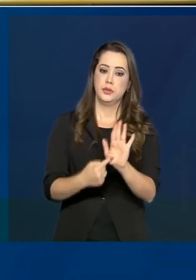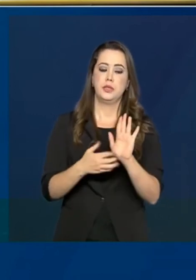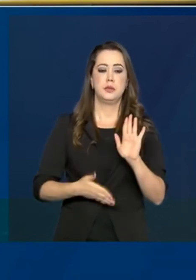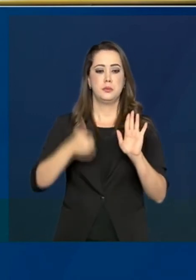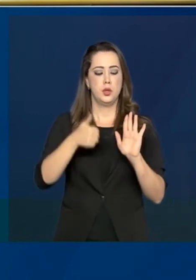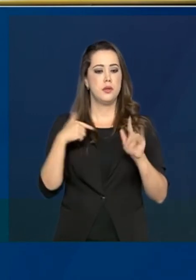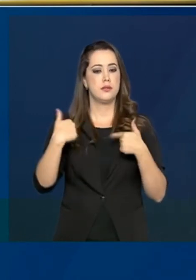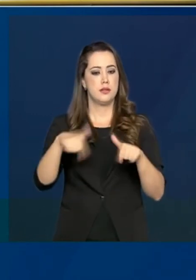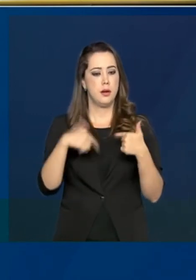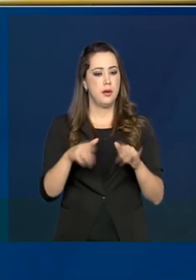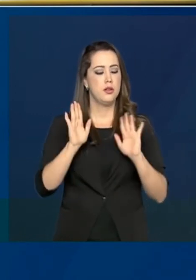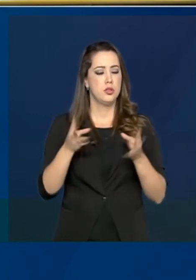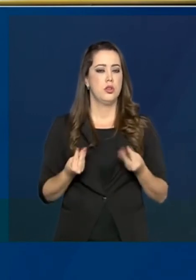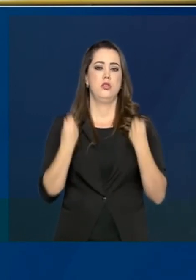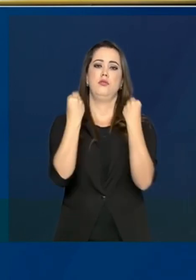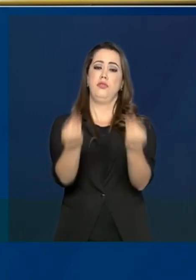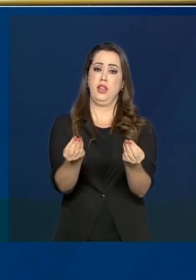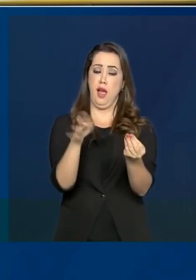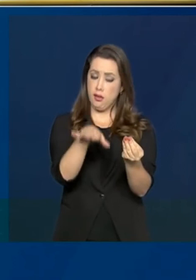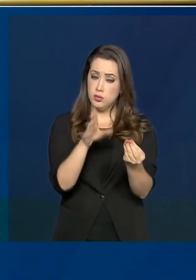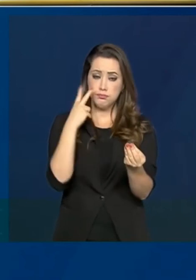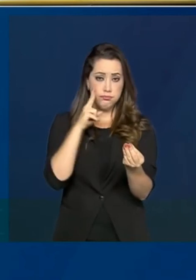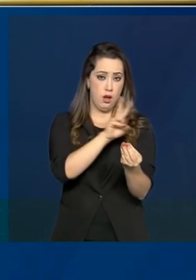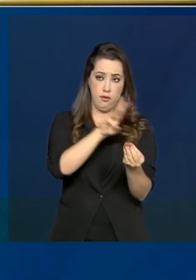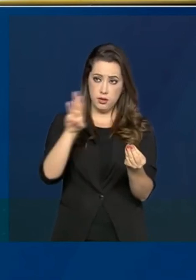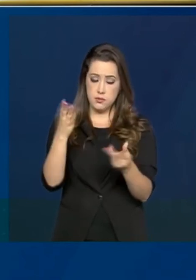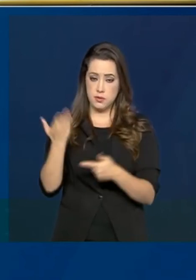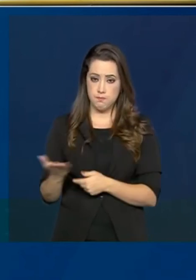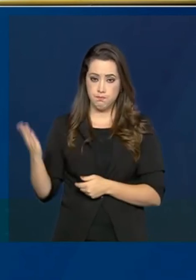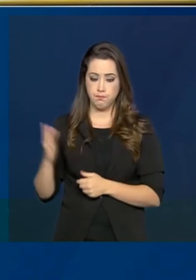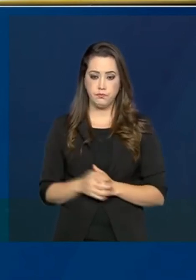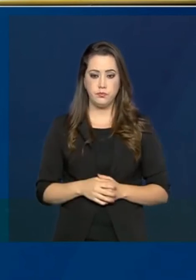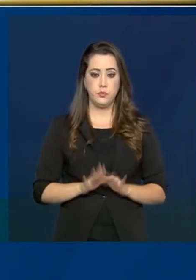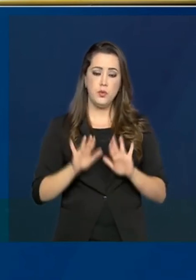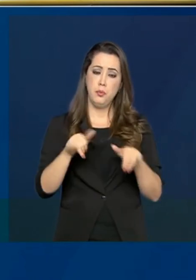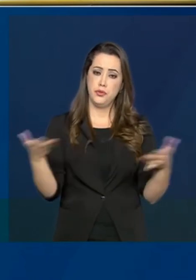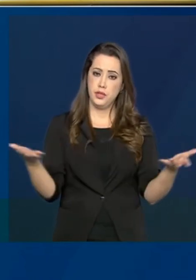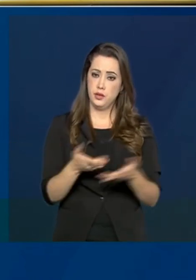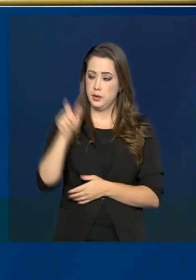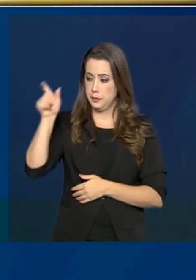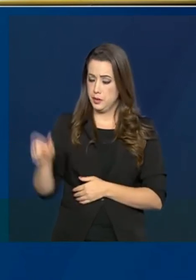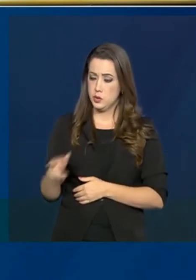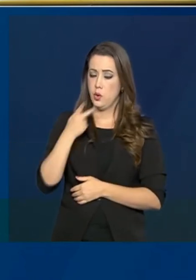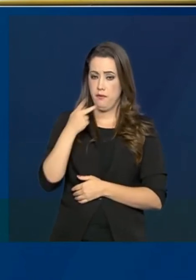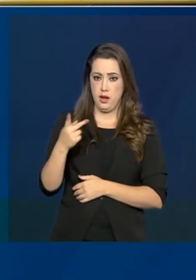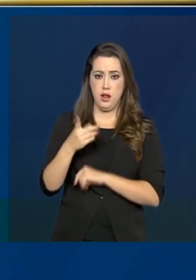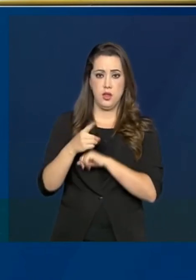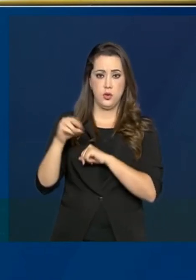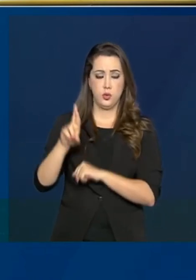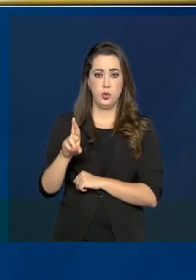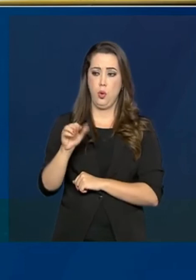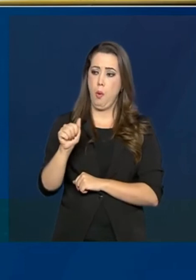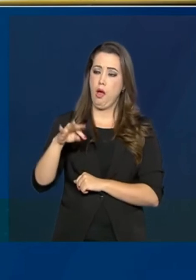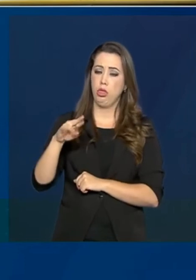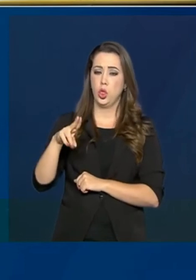ABP, já disponíveis para consulta e orientação desses profissionais. Eu vou encerrar com a palavra do Dr. Antônio Geraldo, que pode